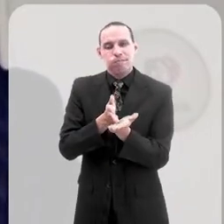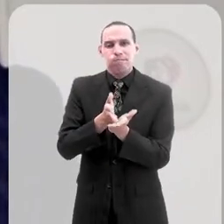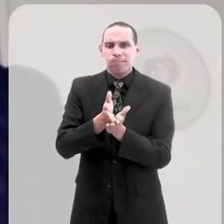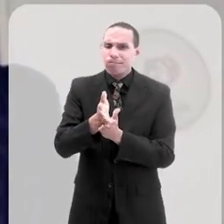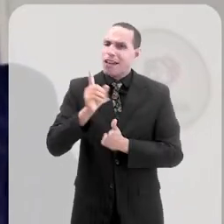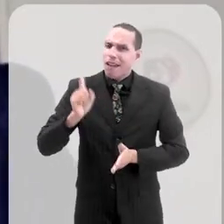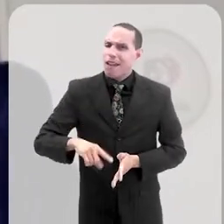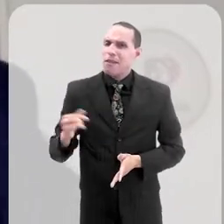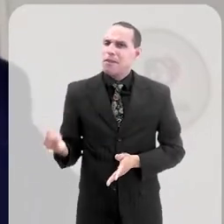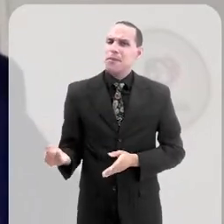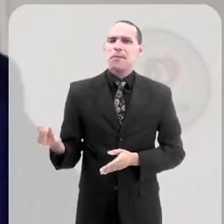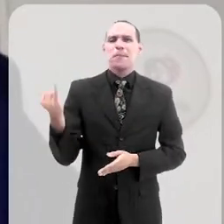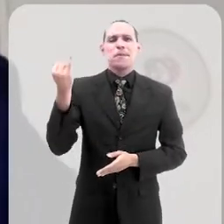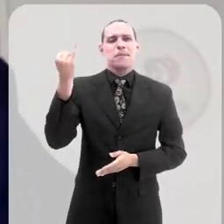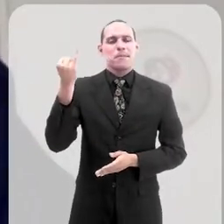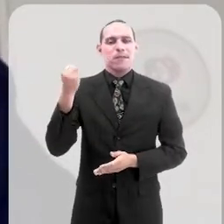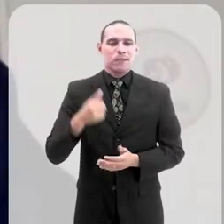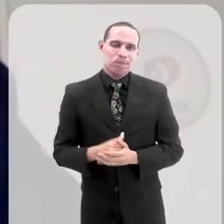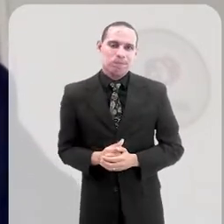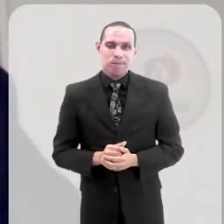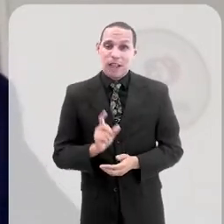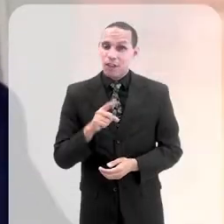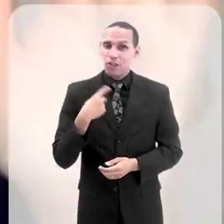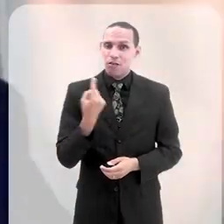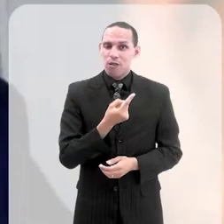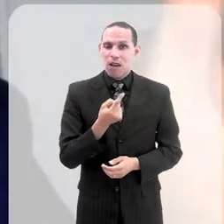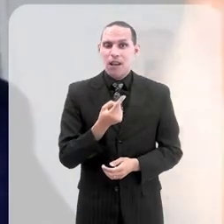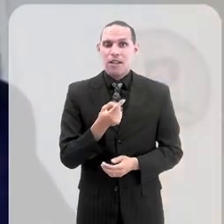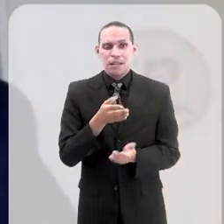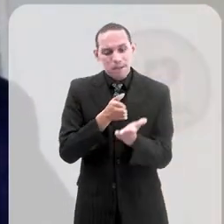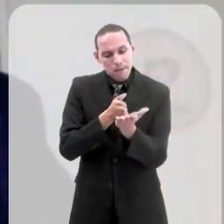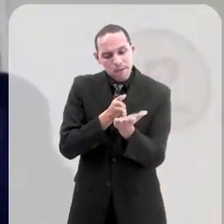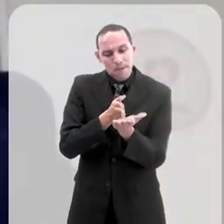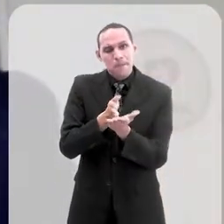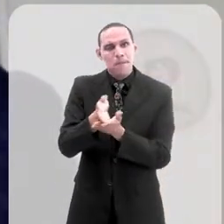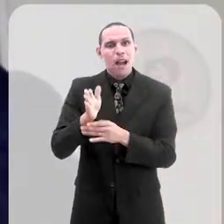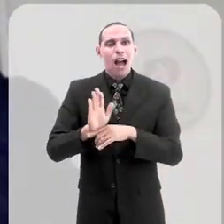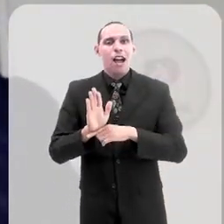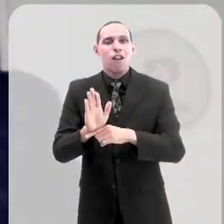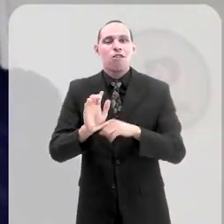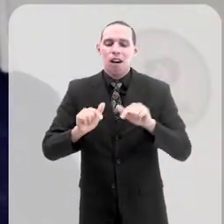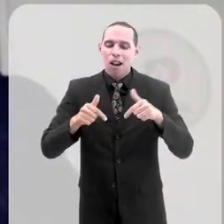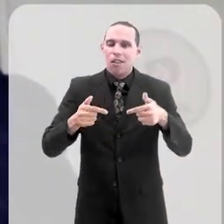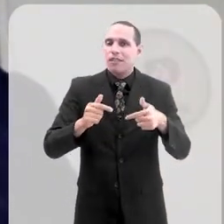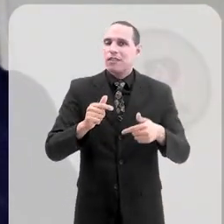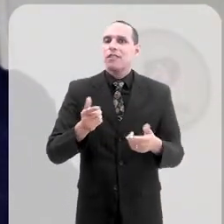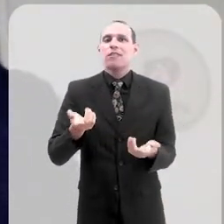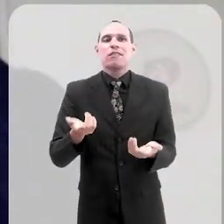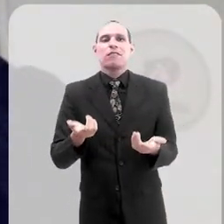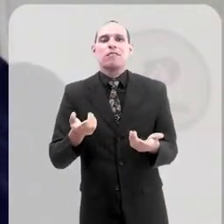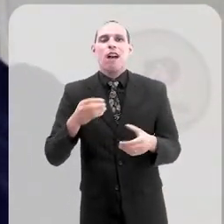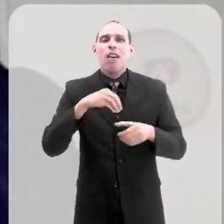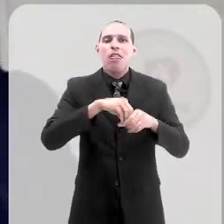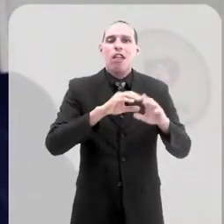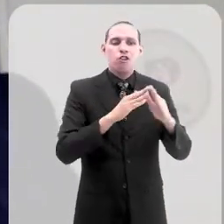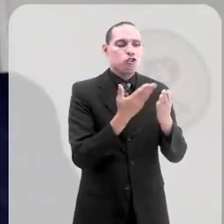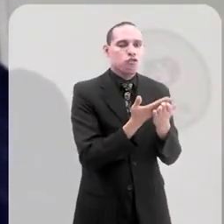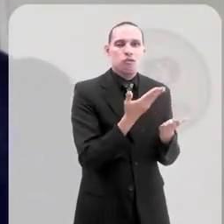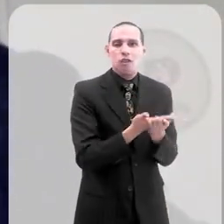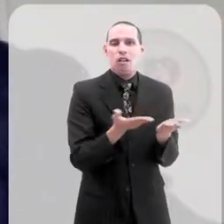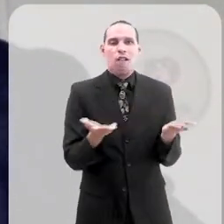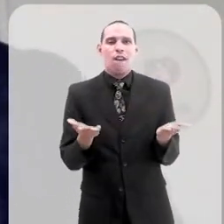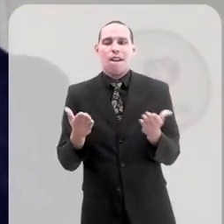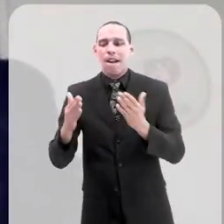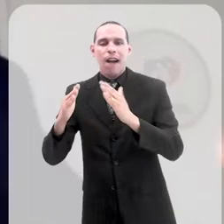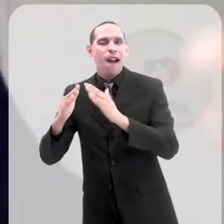é fundamental para que a gente possa nortear as nossas ações dentro das escolas,